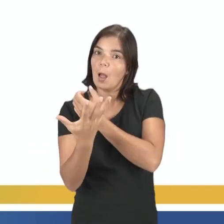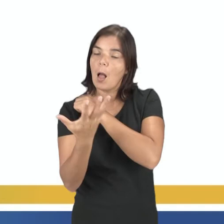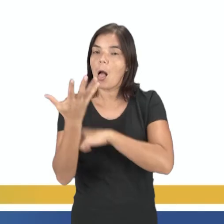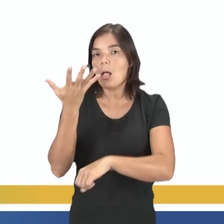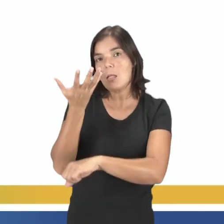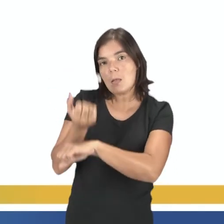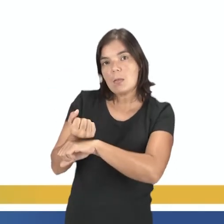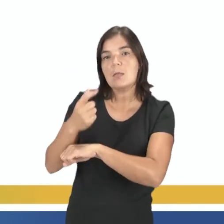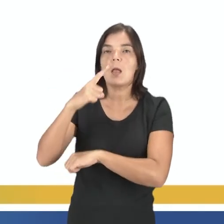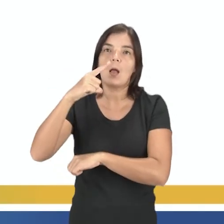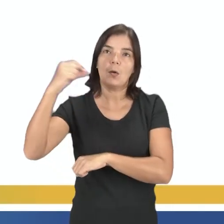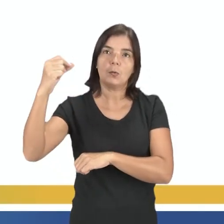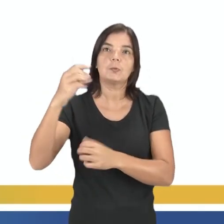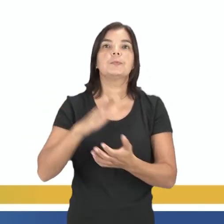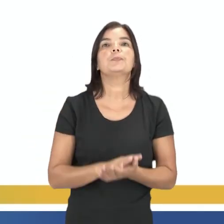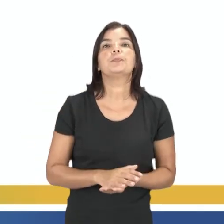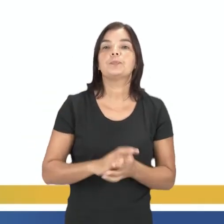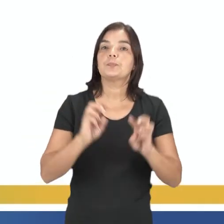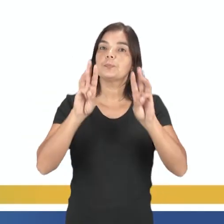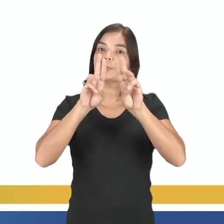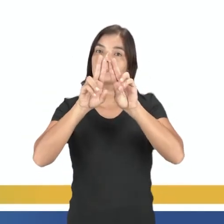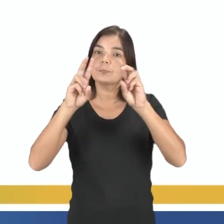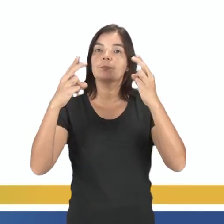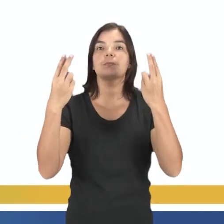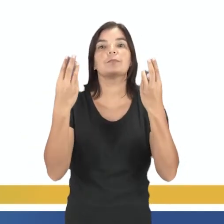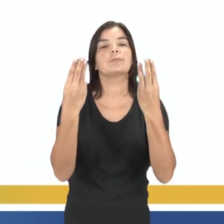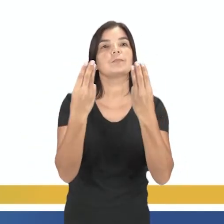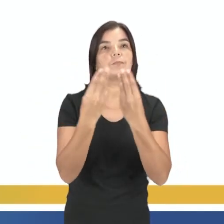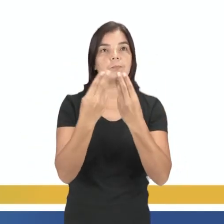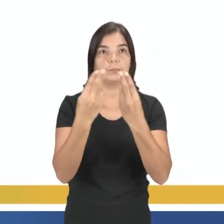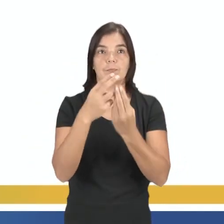obviamente. Sendo a massa da Terra igual a